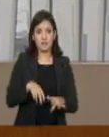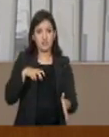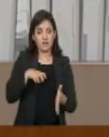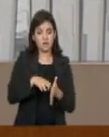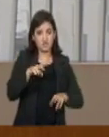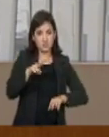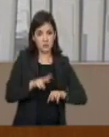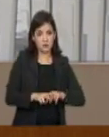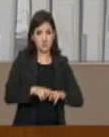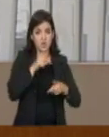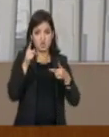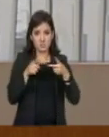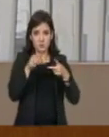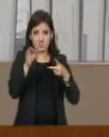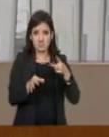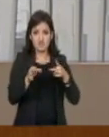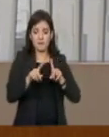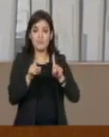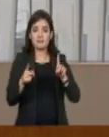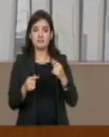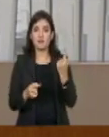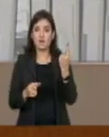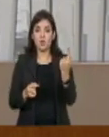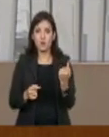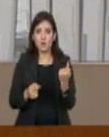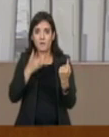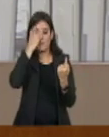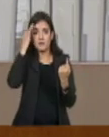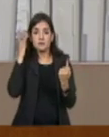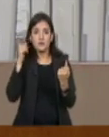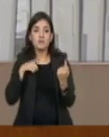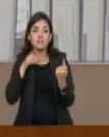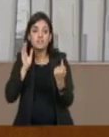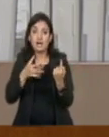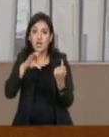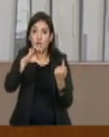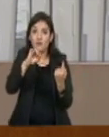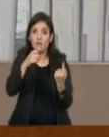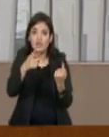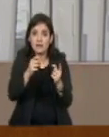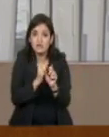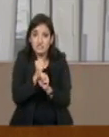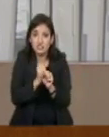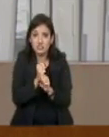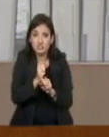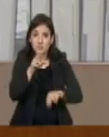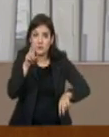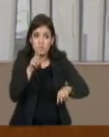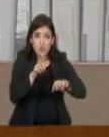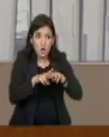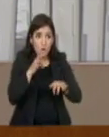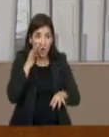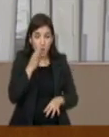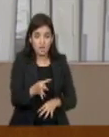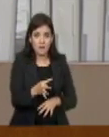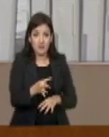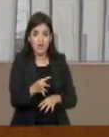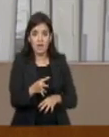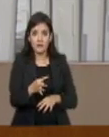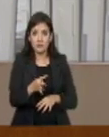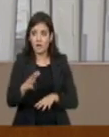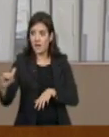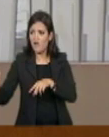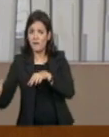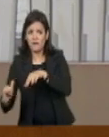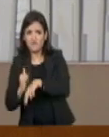instância, nós temos um condenado a 97 anos na frente de parentes de vítima e na frente de vítimas, porque